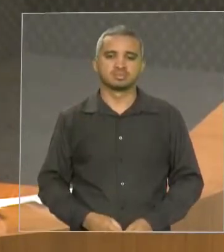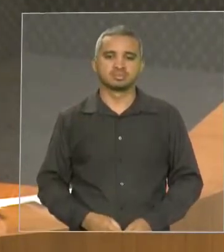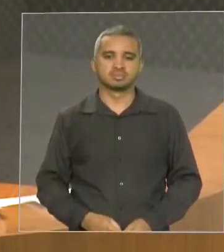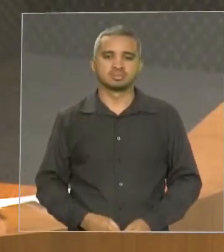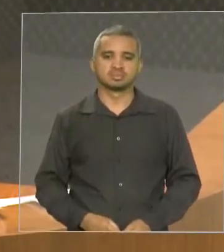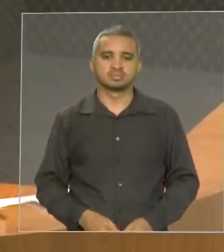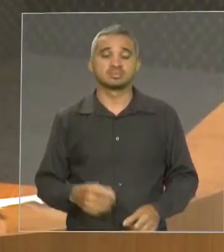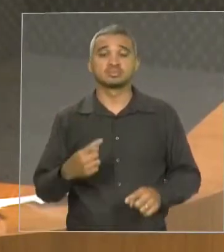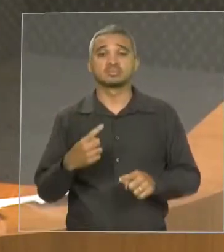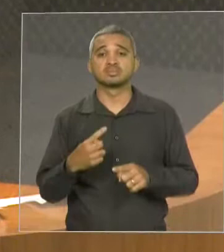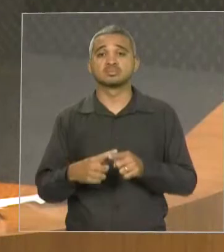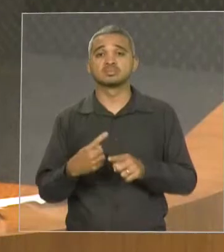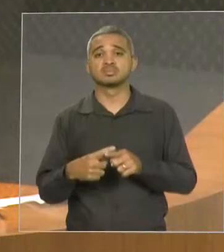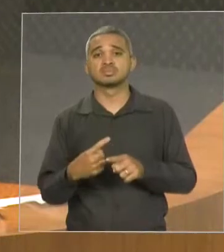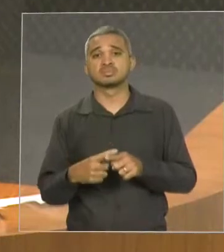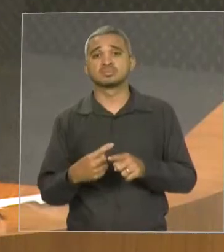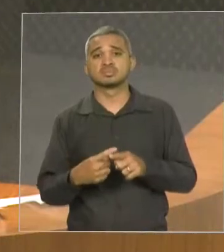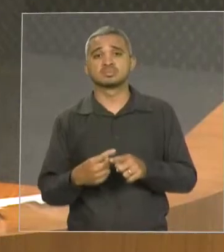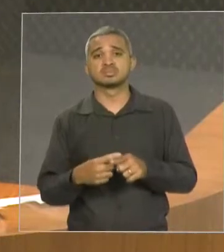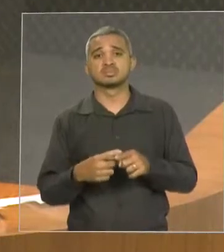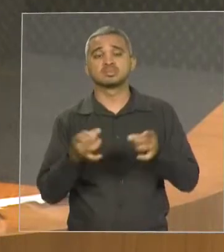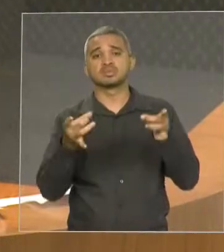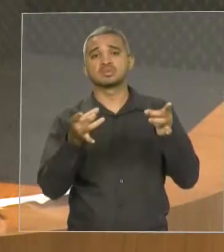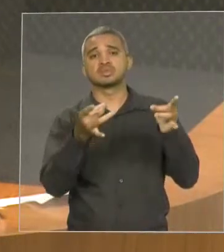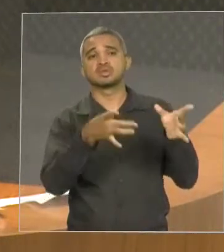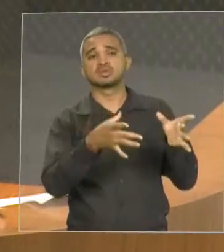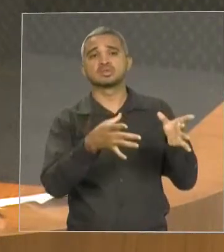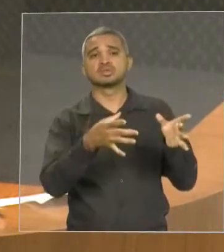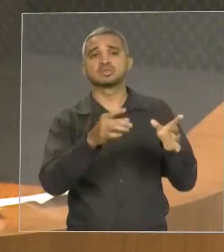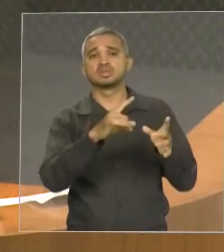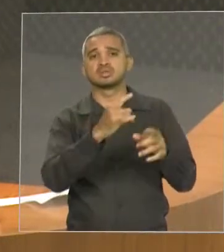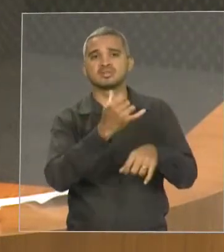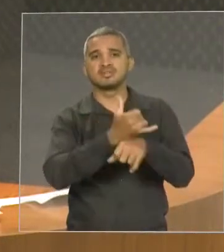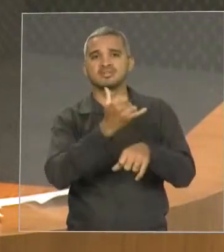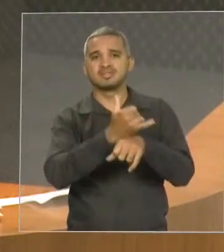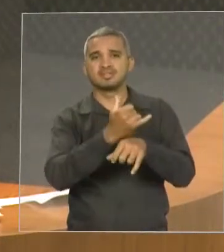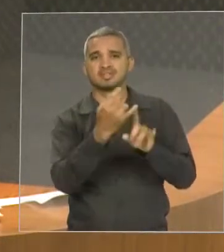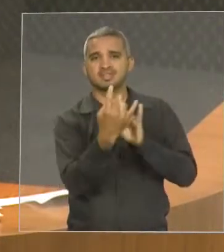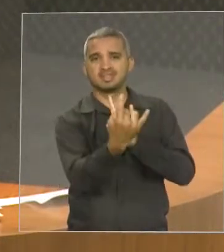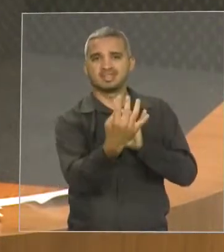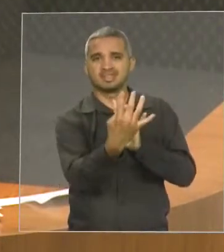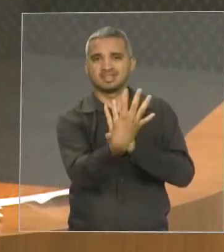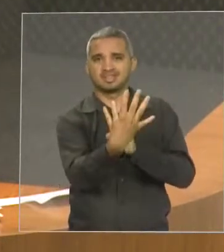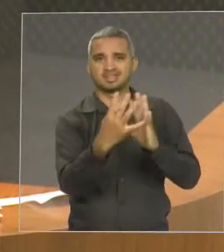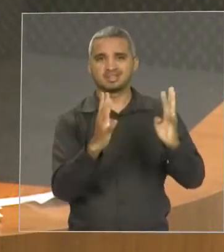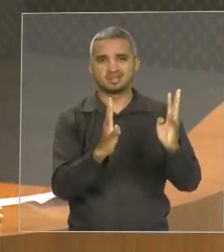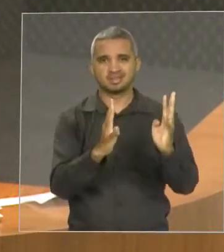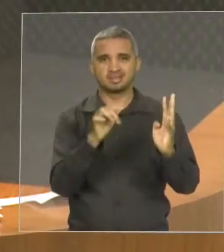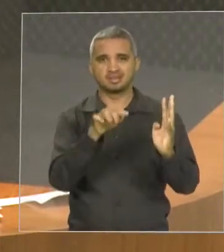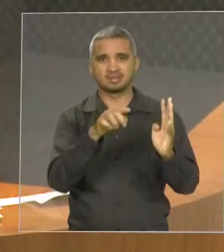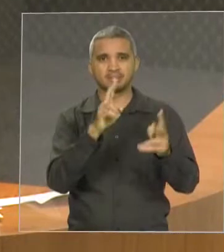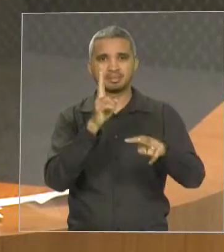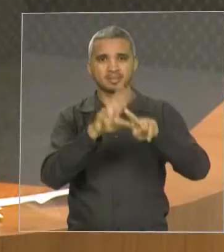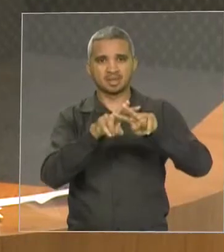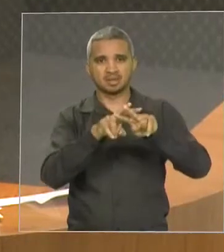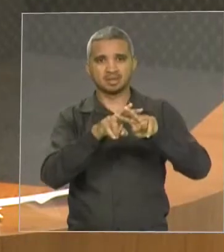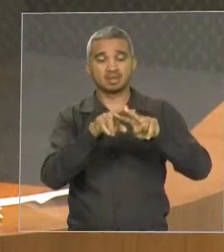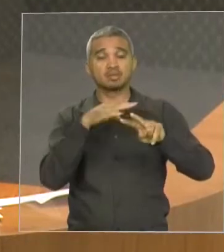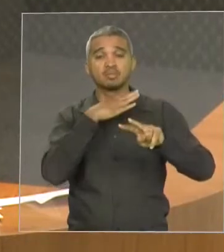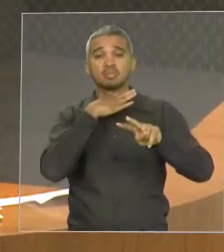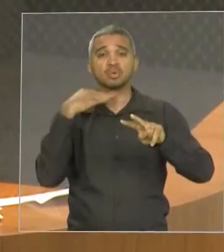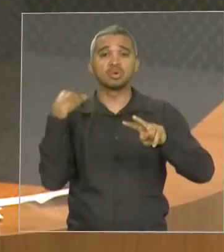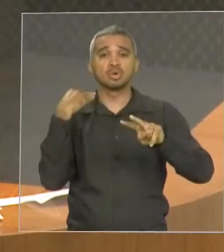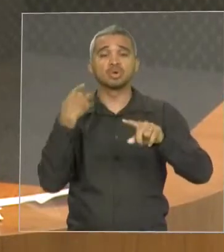deixando aquela cela ali, deixando preso, porque ele morreu, porque ficou naquela